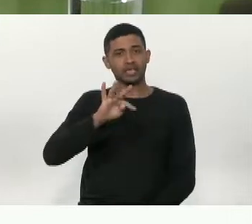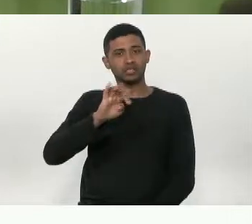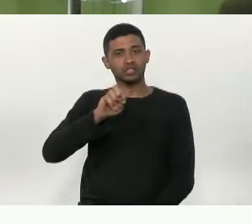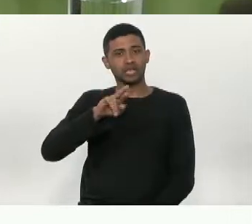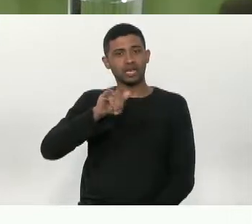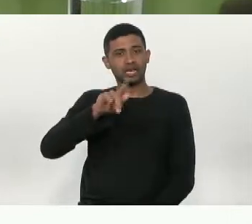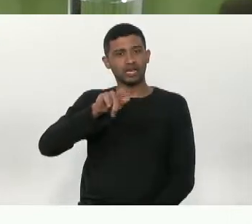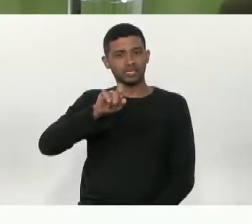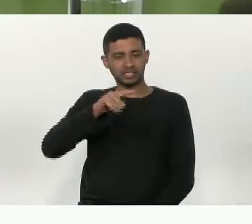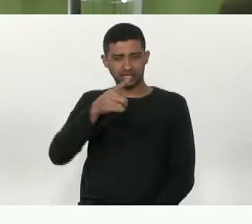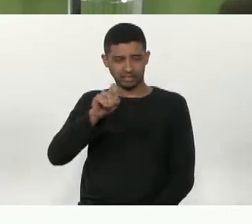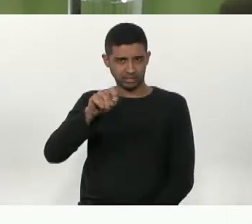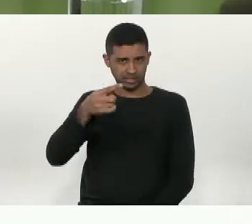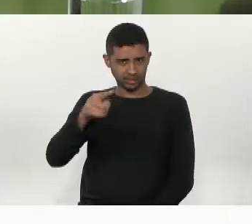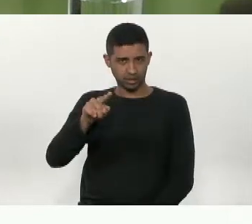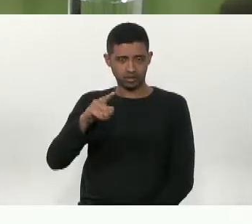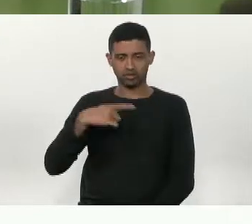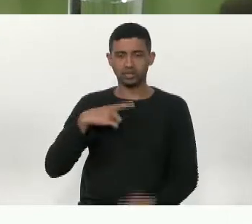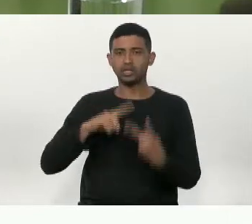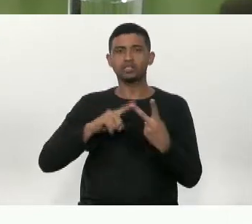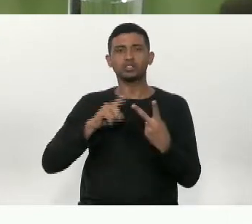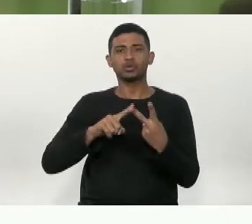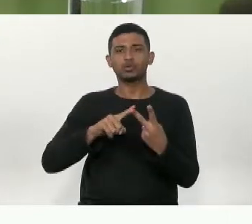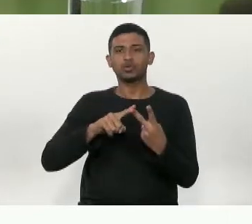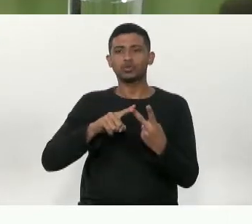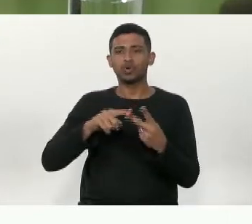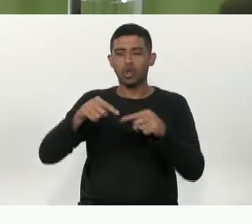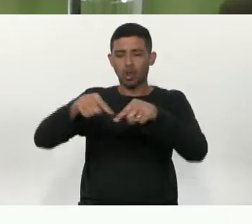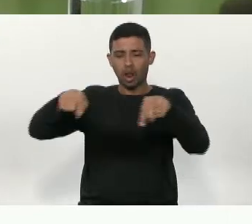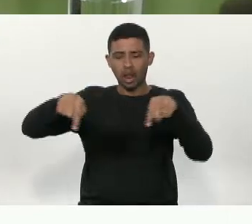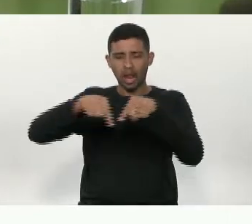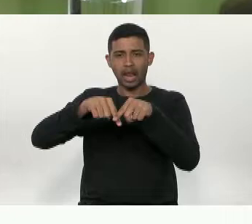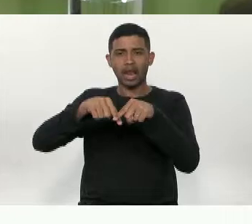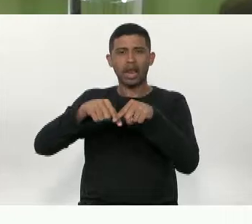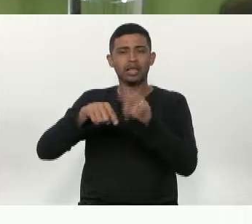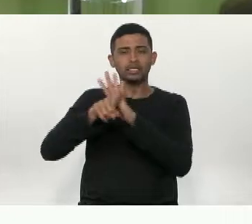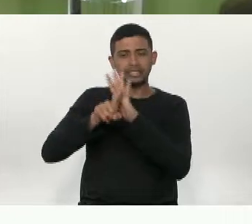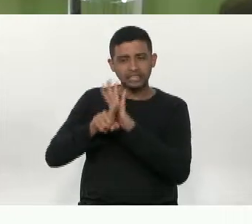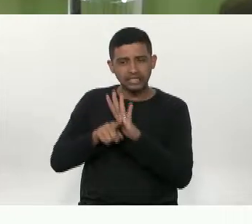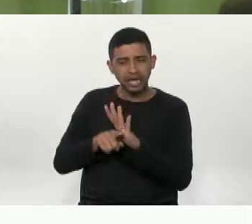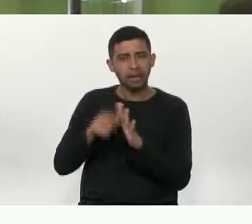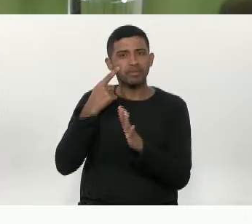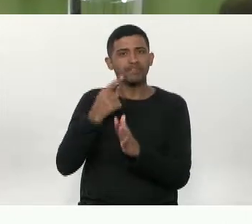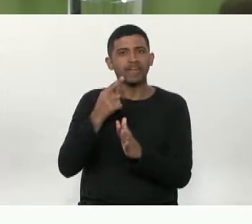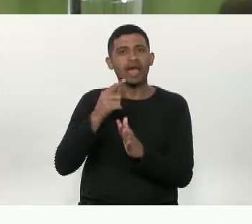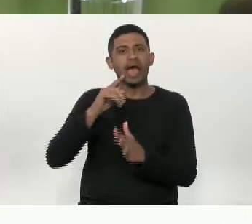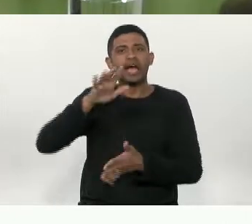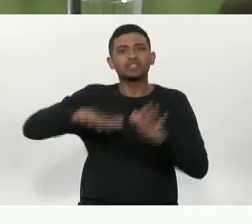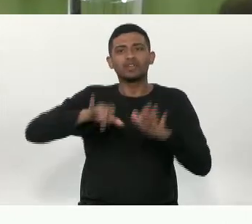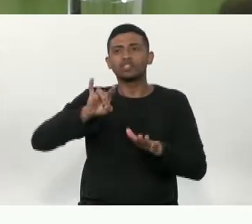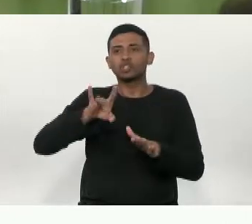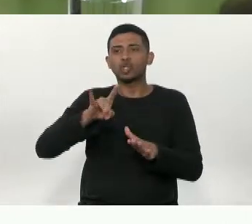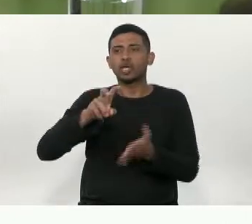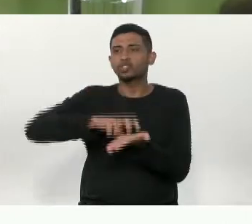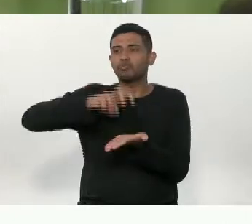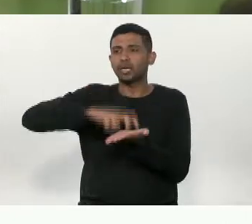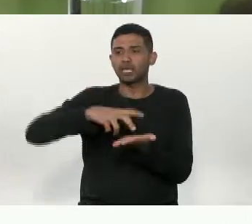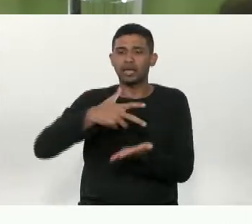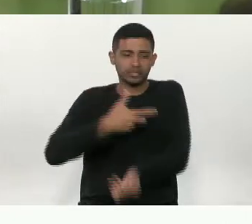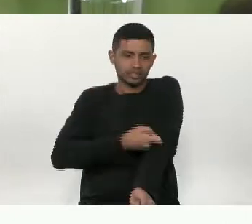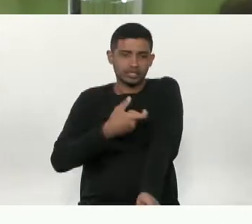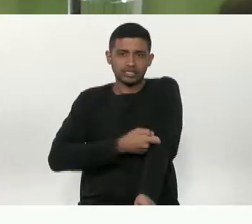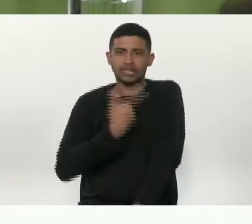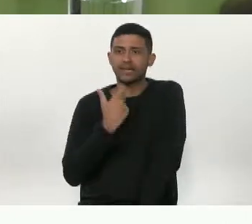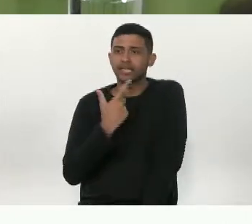A ausência de laboratórios de exames no hospital, de modo que o sangue é coletado pela manhã e o resultado só vem no plantão seguinte, mesmo nos casos